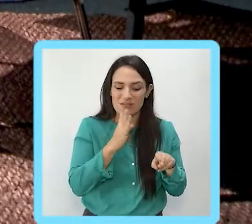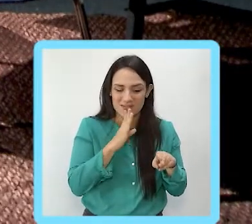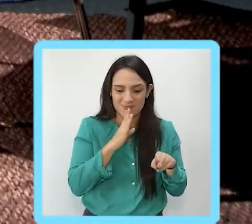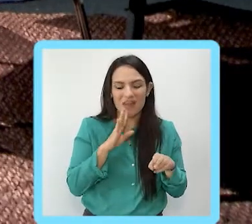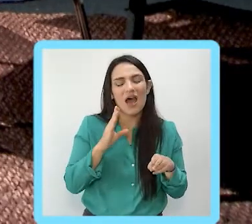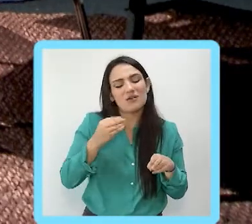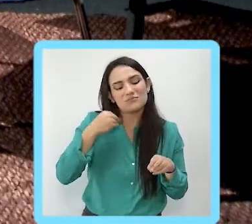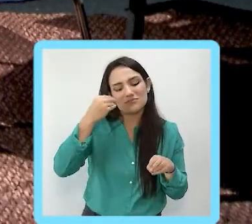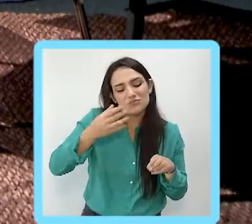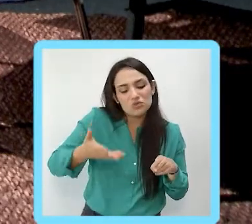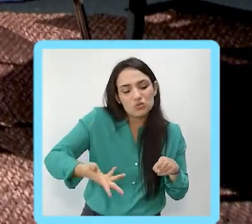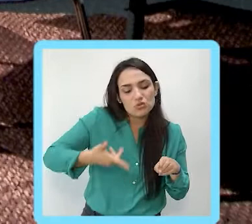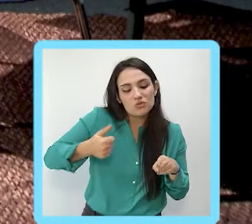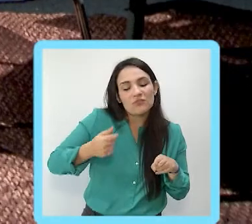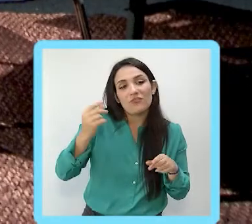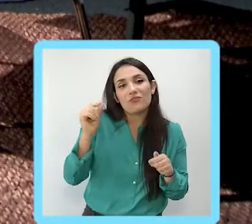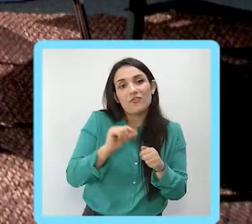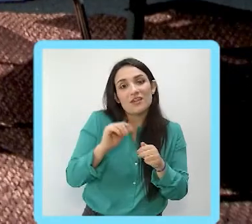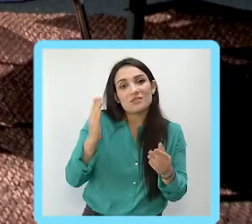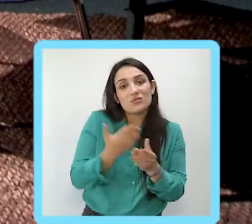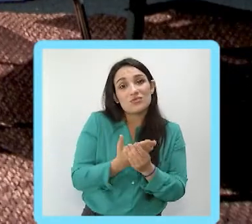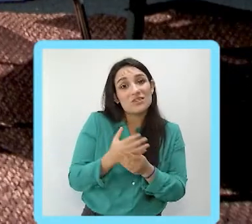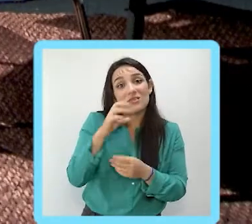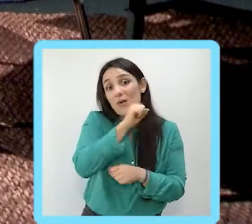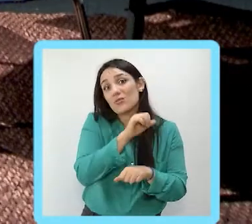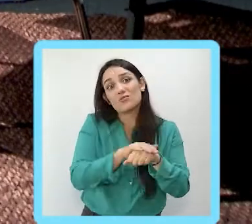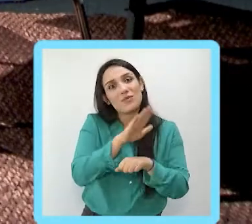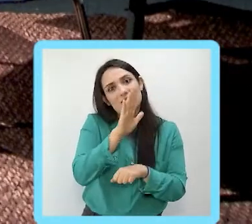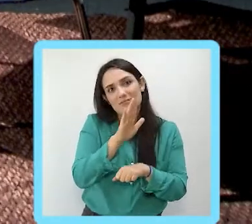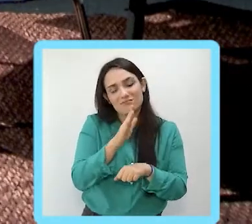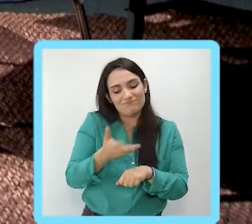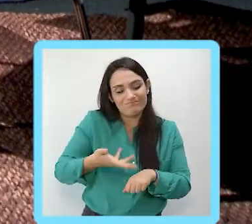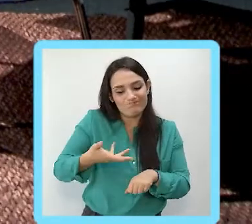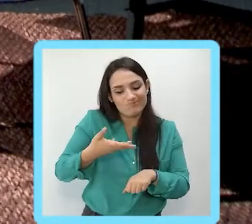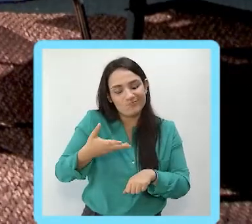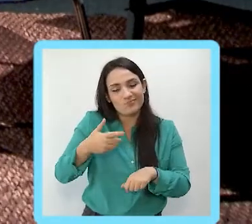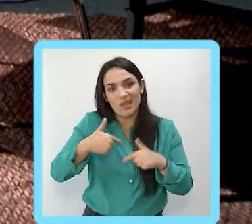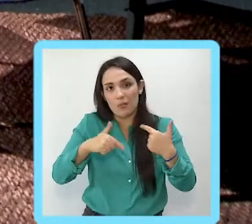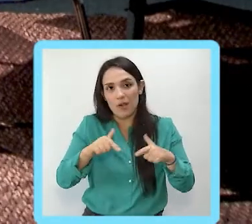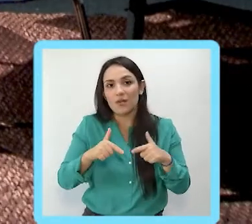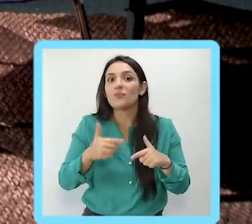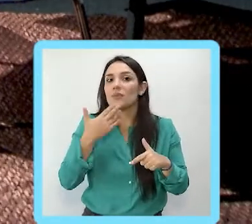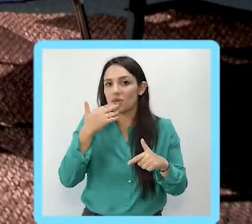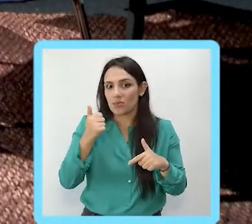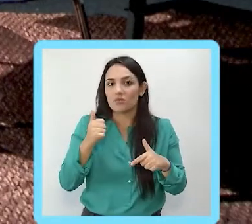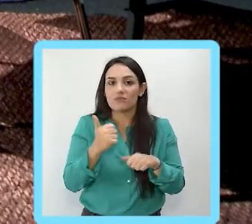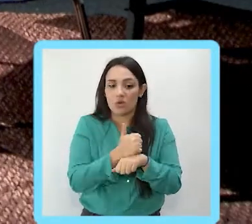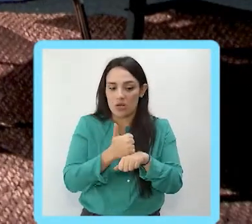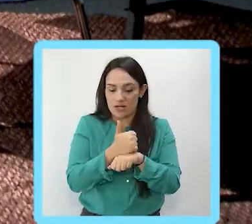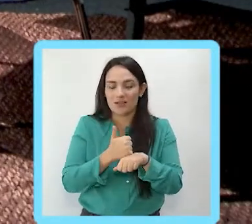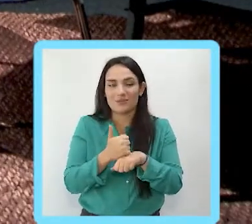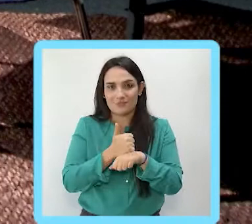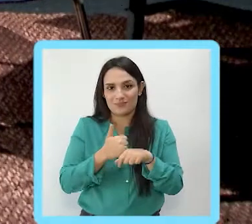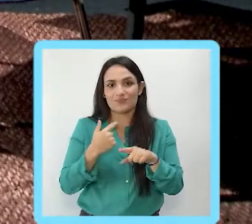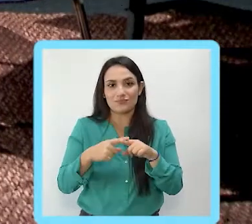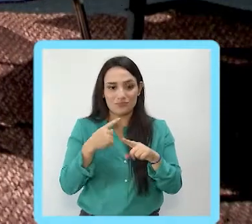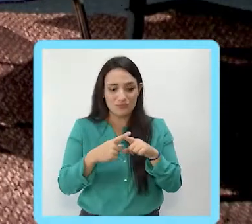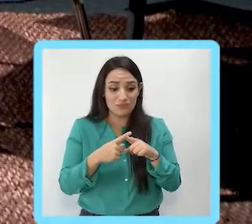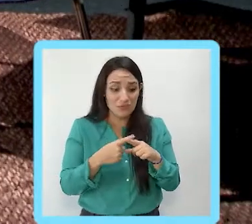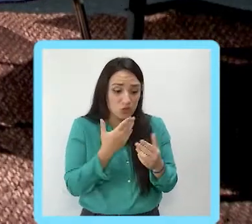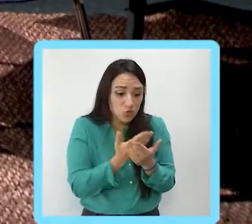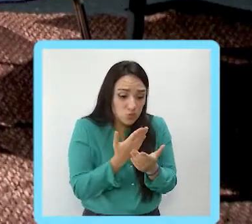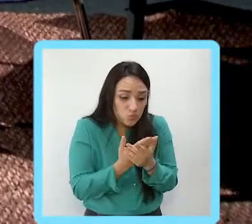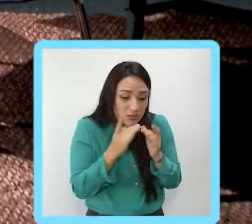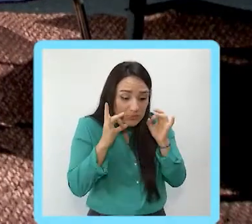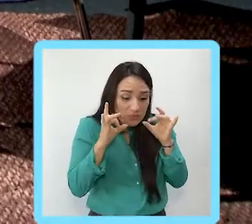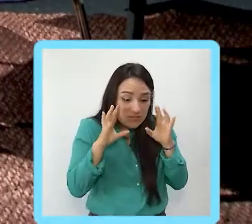consegue fazer muito mais processos, né, o rendimento dele é muito maior e a eficiência também, porque ele se